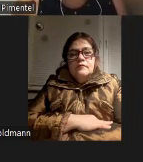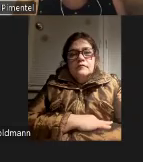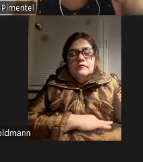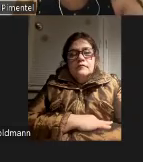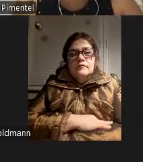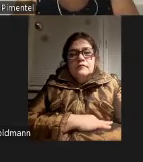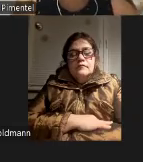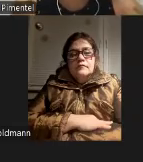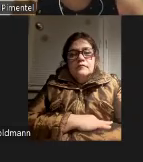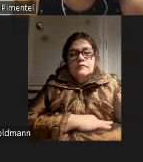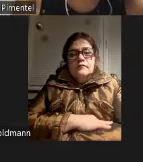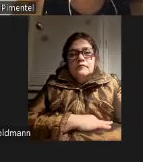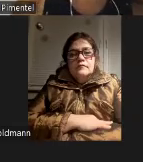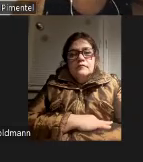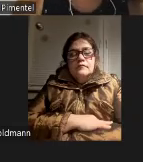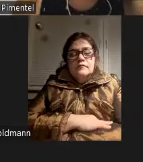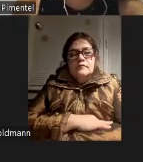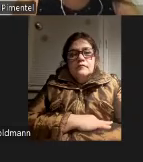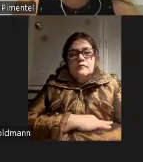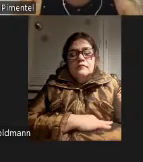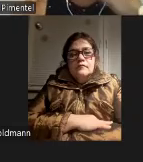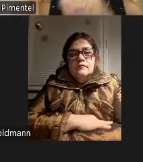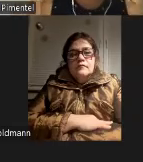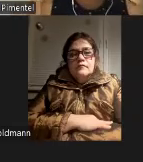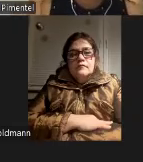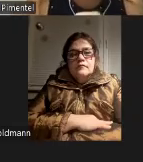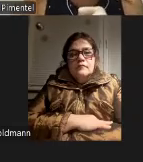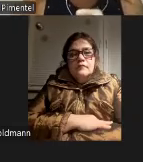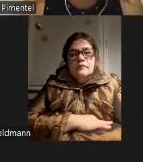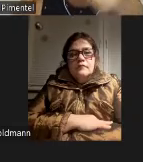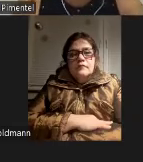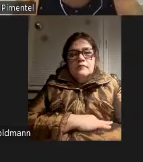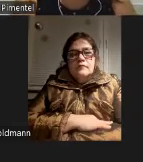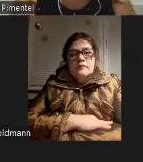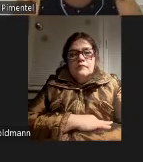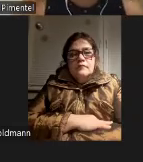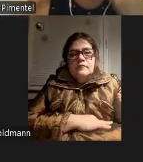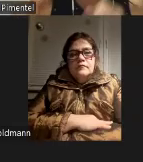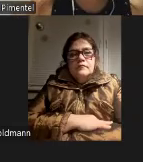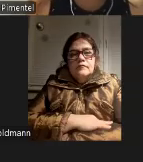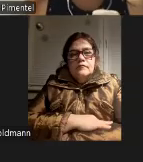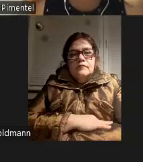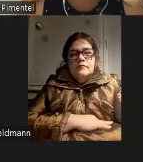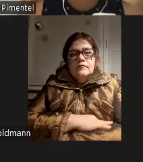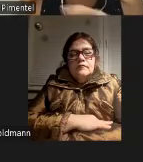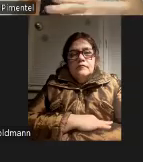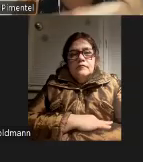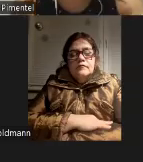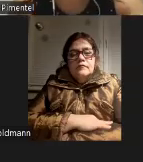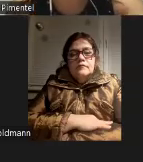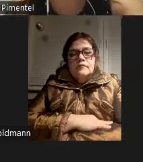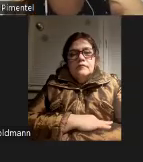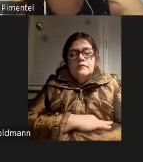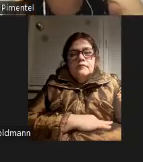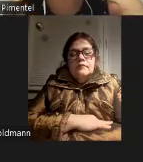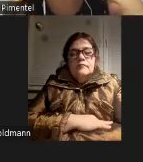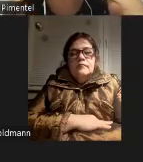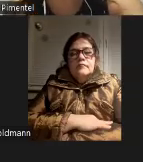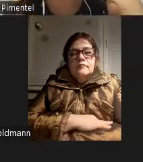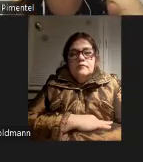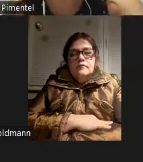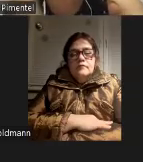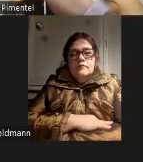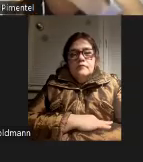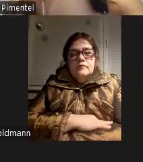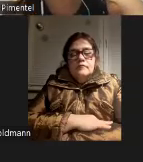mães sempre diziam assim para a gente: tá doente, dorme que fica bom, né? Dorme que recupera. Essa sabedoria popular, eu digo